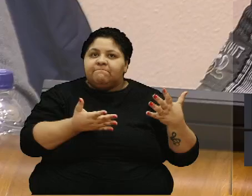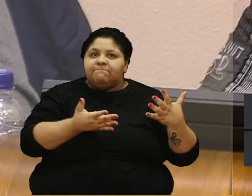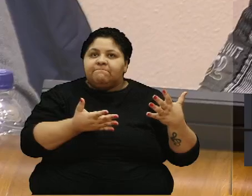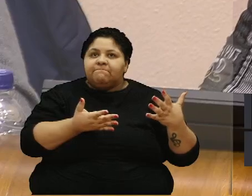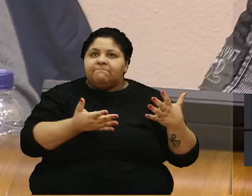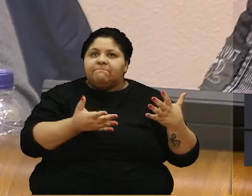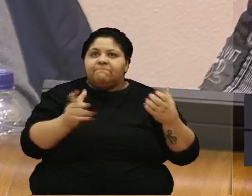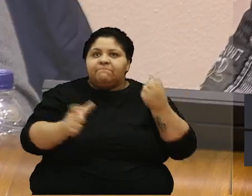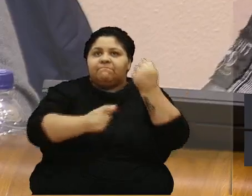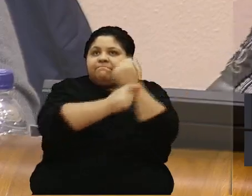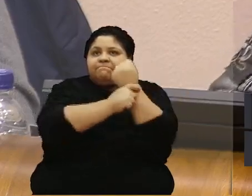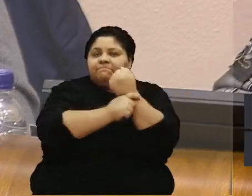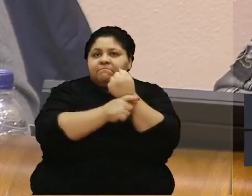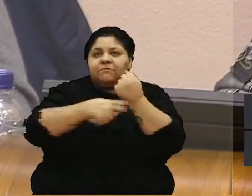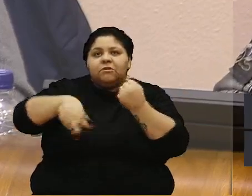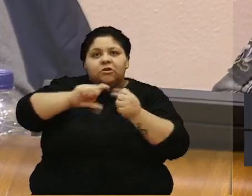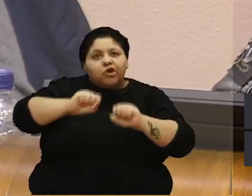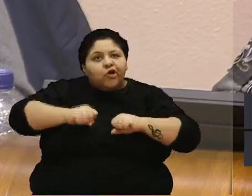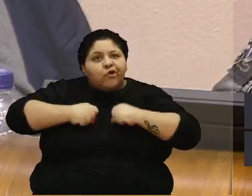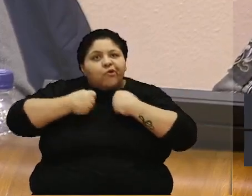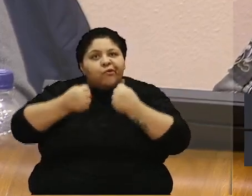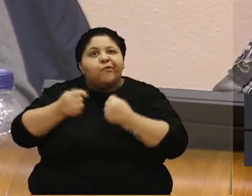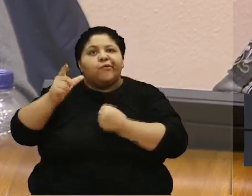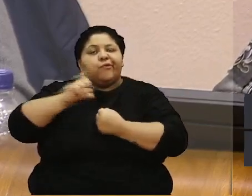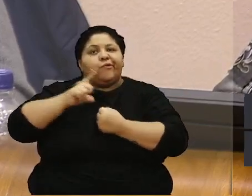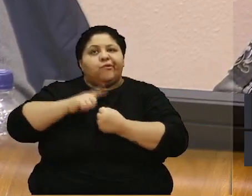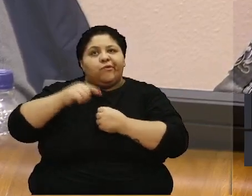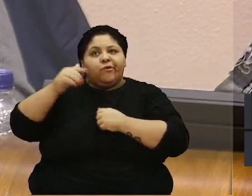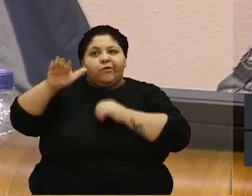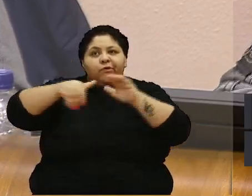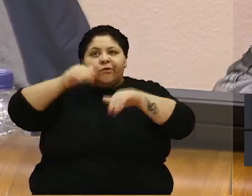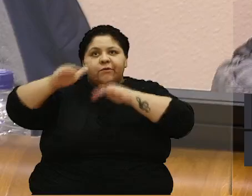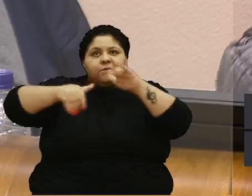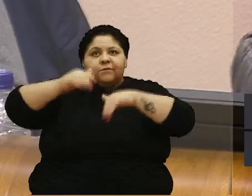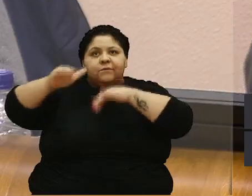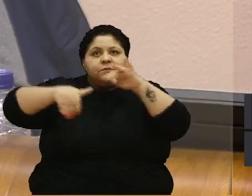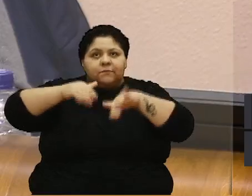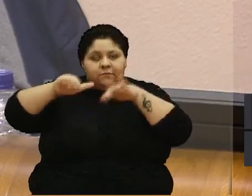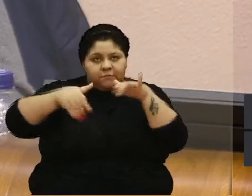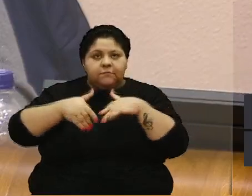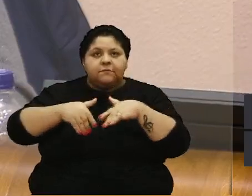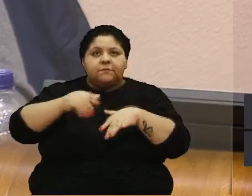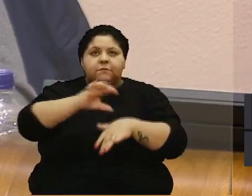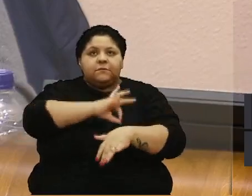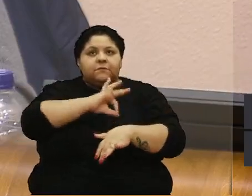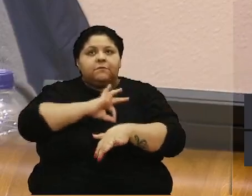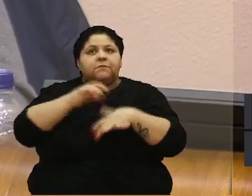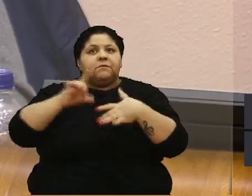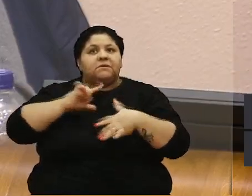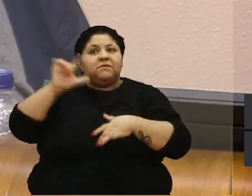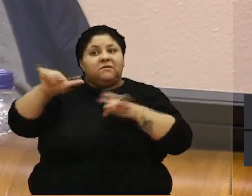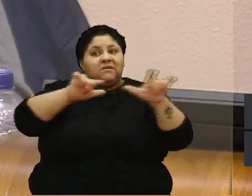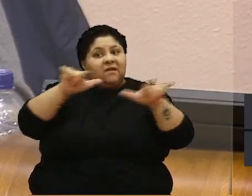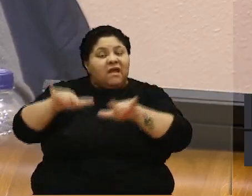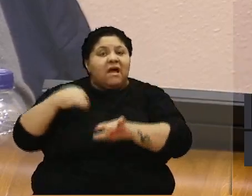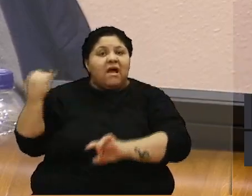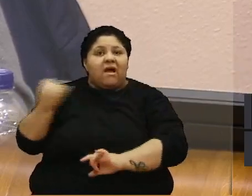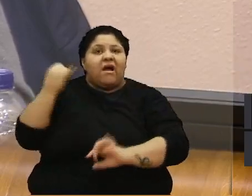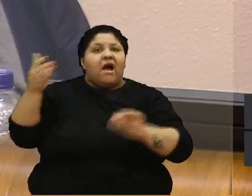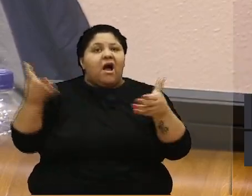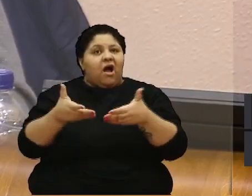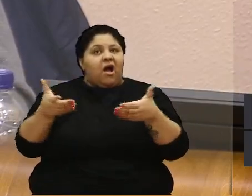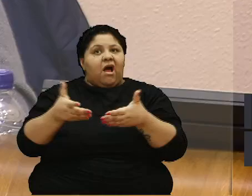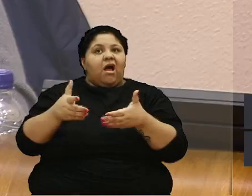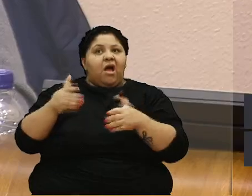a segurança por segurança, nós defendemos que tenhamos maior chamamento de guardas municipais, policiais, etc. Então, tem áreas que são essenciais. Agora,